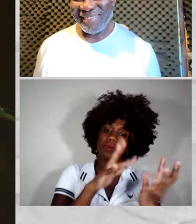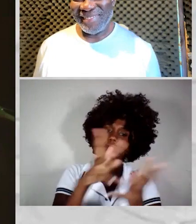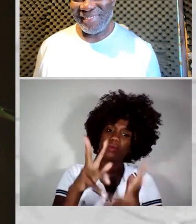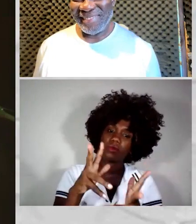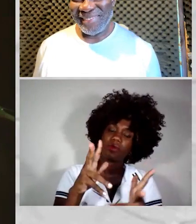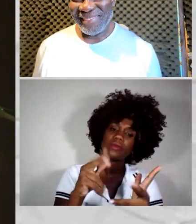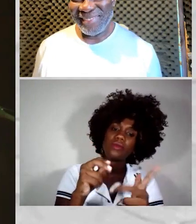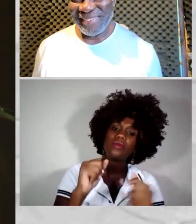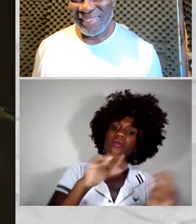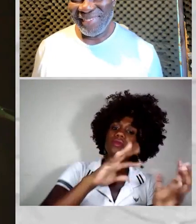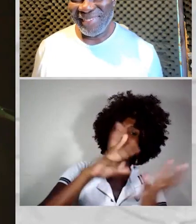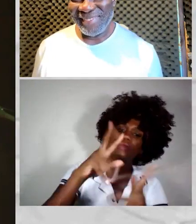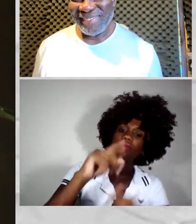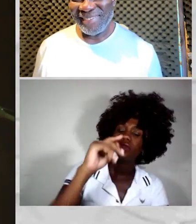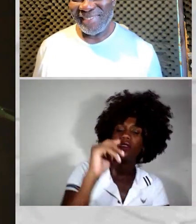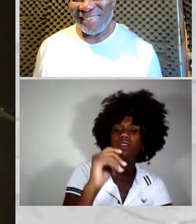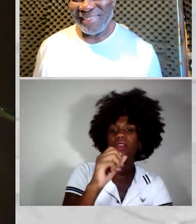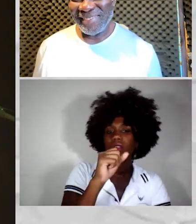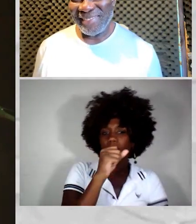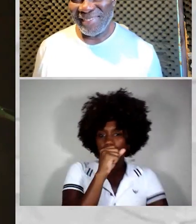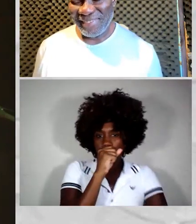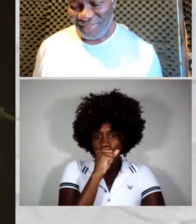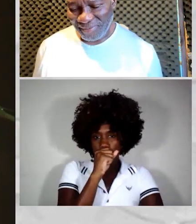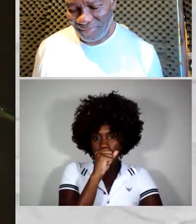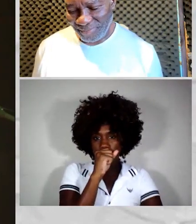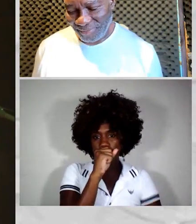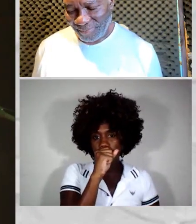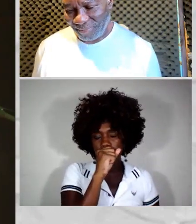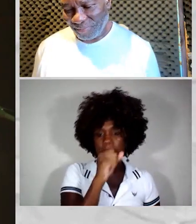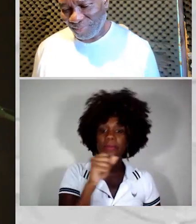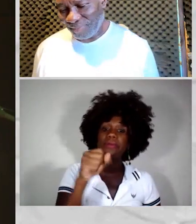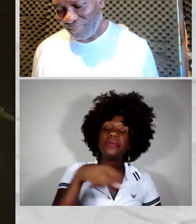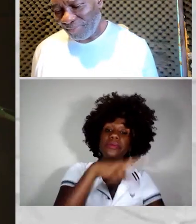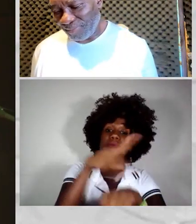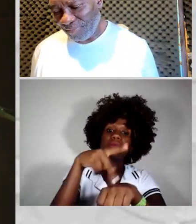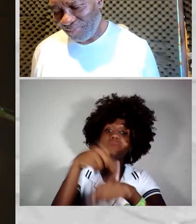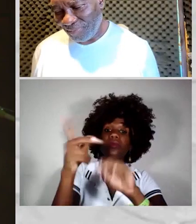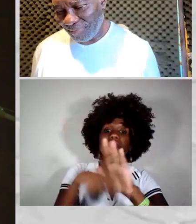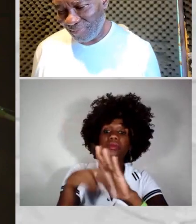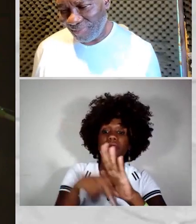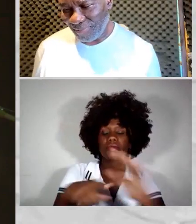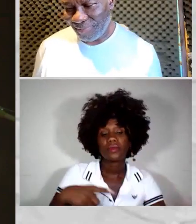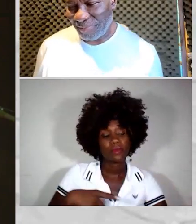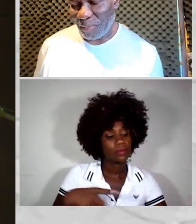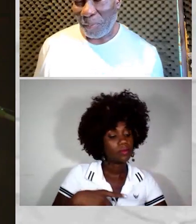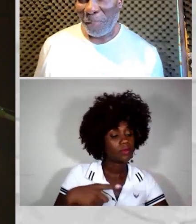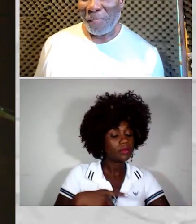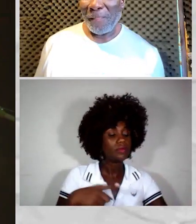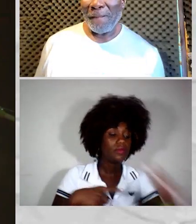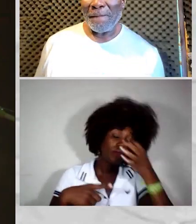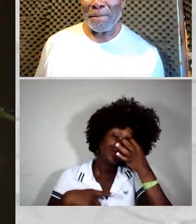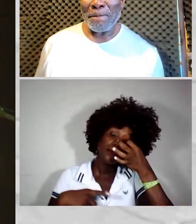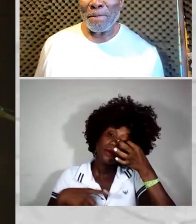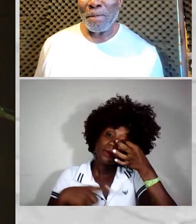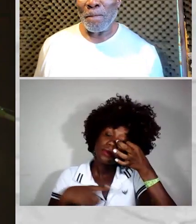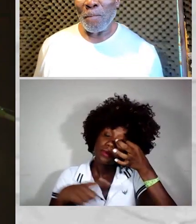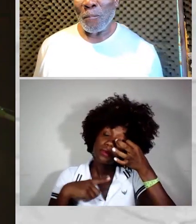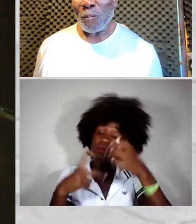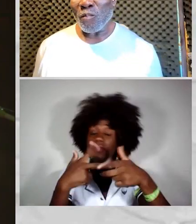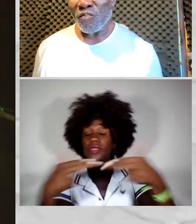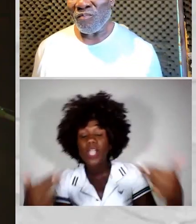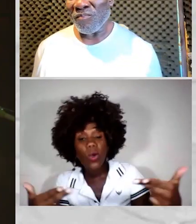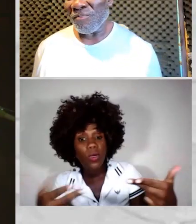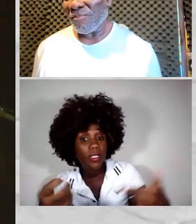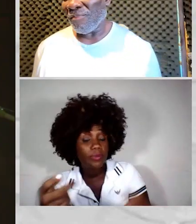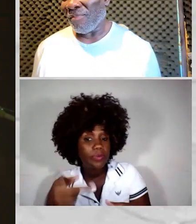pouco dos projetos, do que tem feito, o que é que está vindo por aí, se tem alguma coisa saindo do